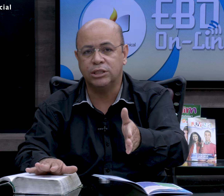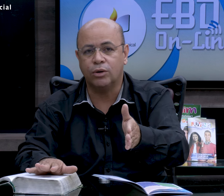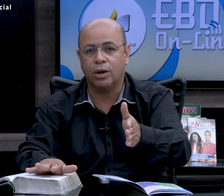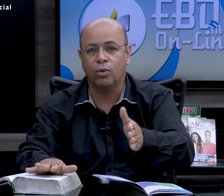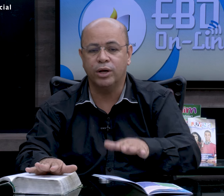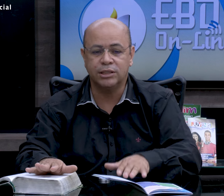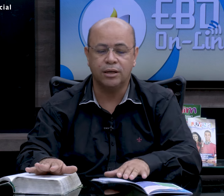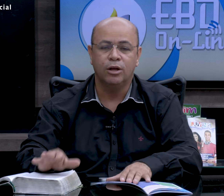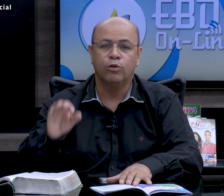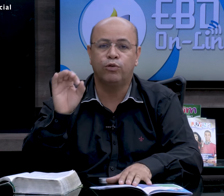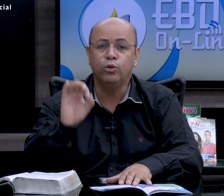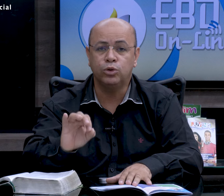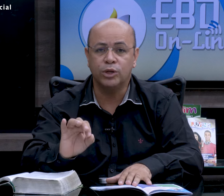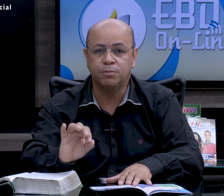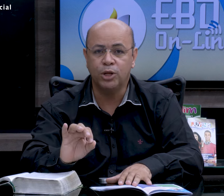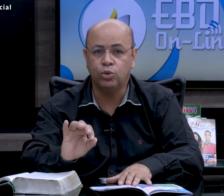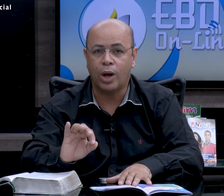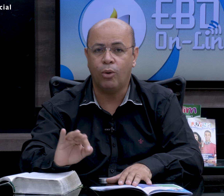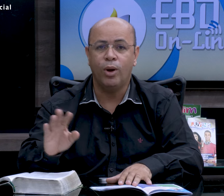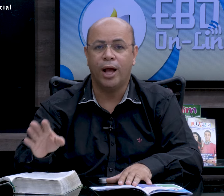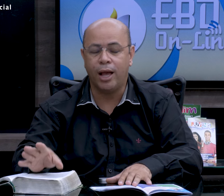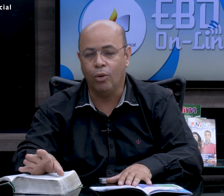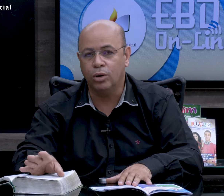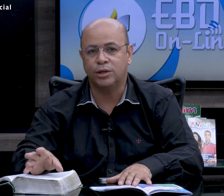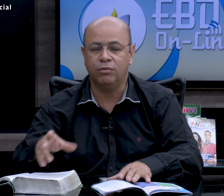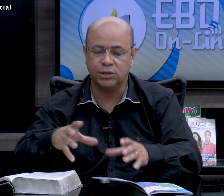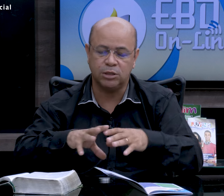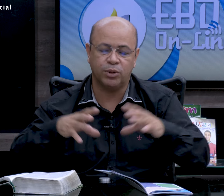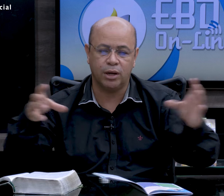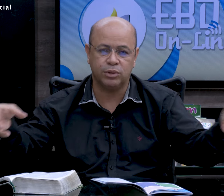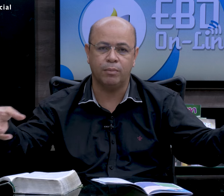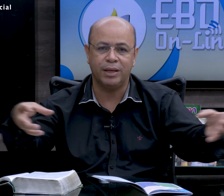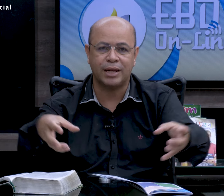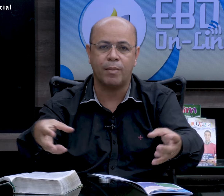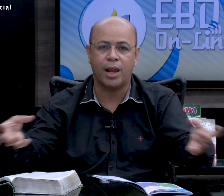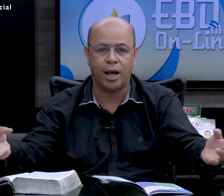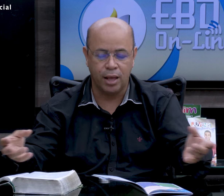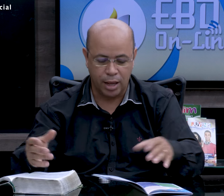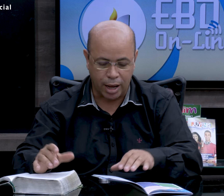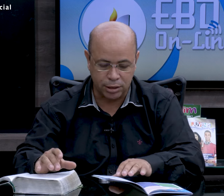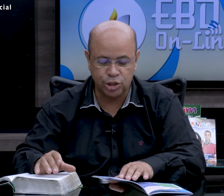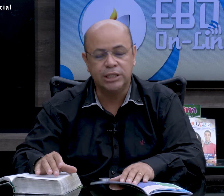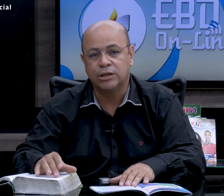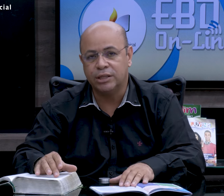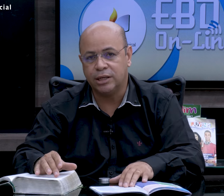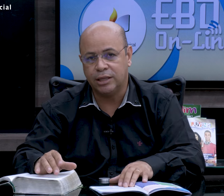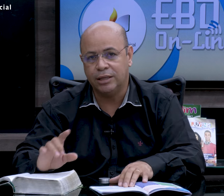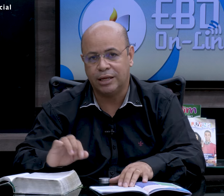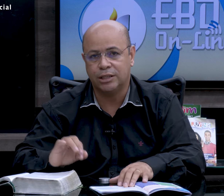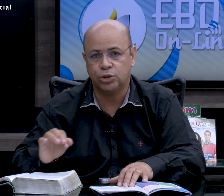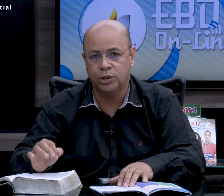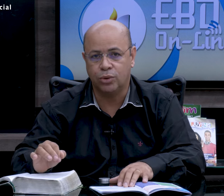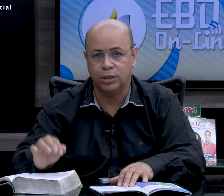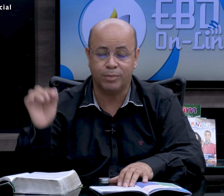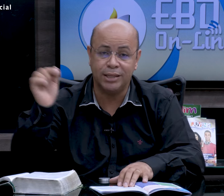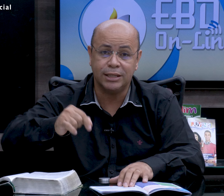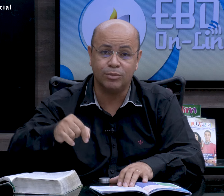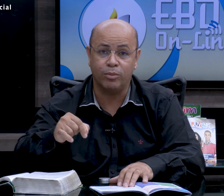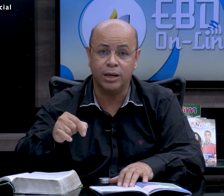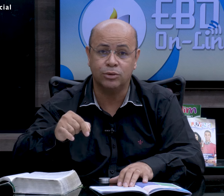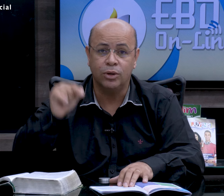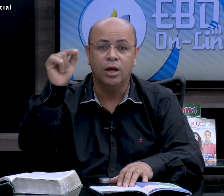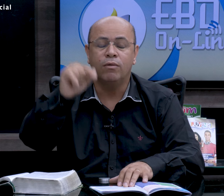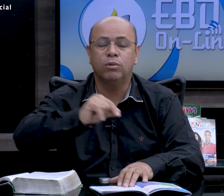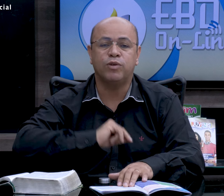dons é uma coisa fruto espiritual é outra e vocês poderão também trabalhar a distinção ess entre essas duas coisas mas